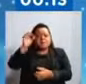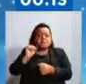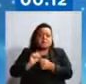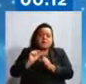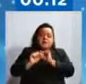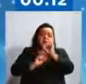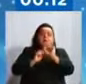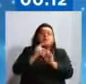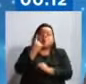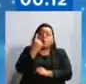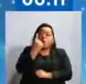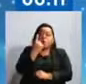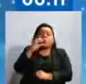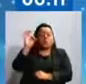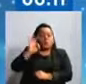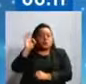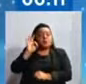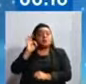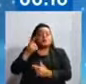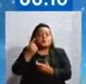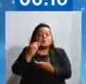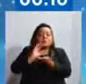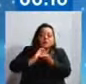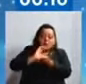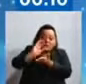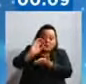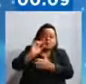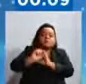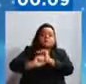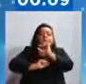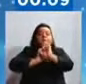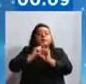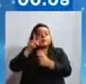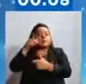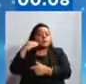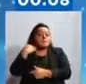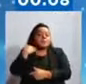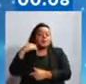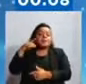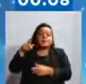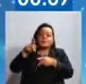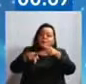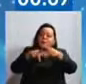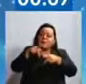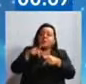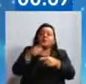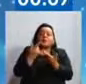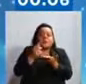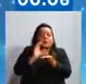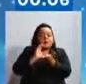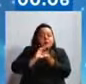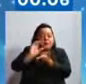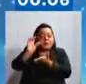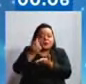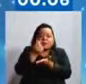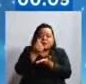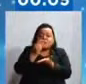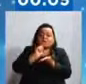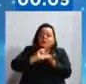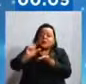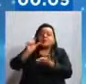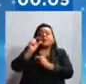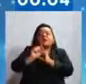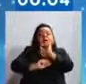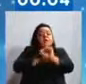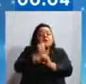injetar 1% do orçamento geral de Porto Velho no Banco do Povo para emprestar dinheiro para você, microcrédito. Vai dar em torno de 15 milhões de